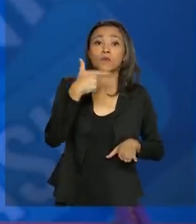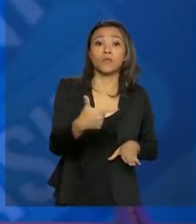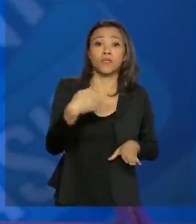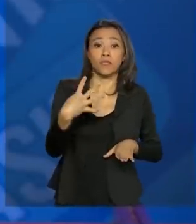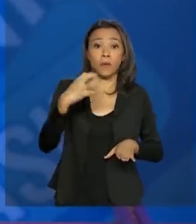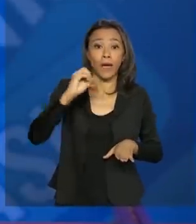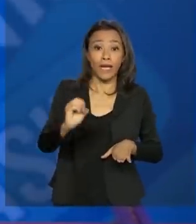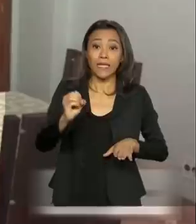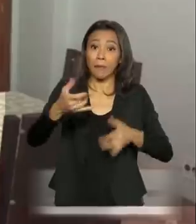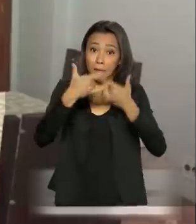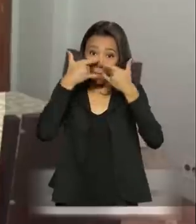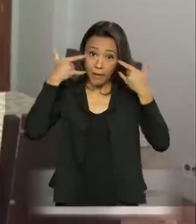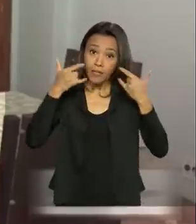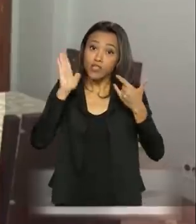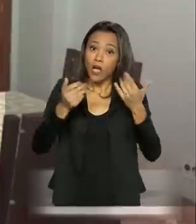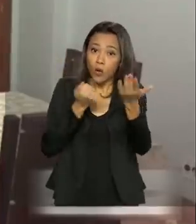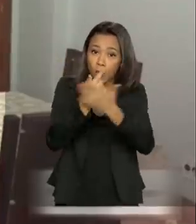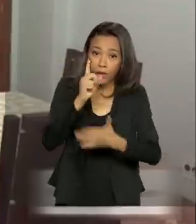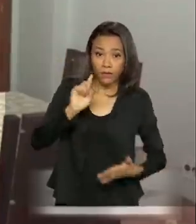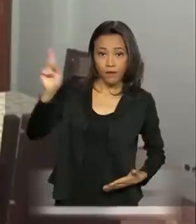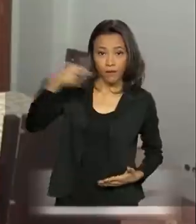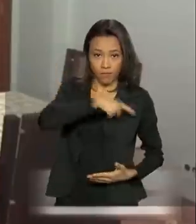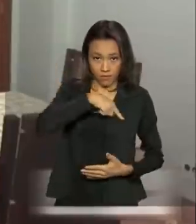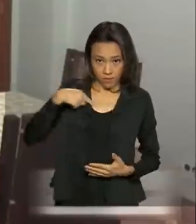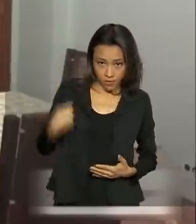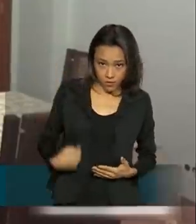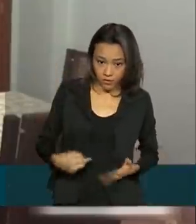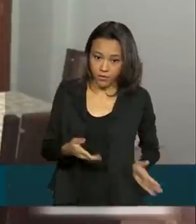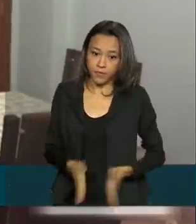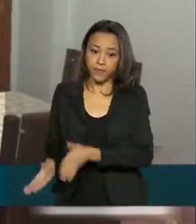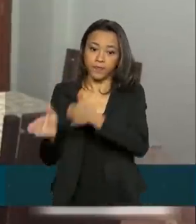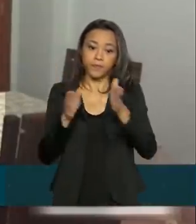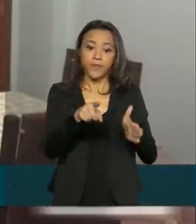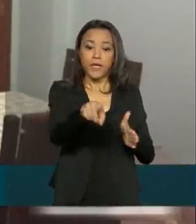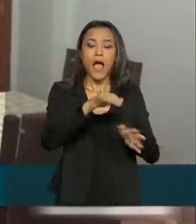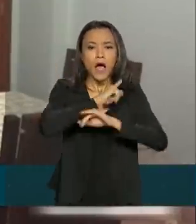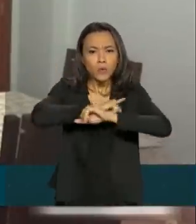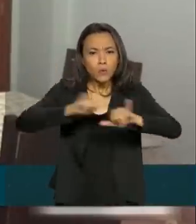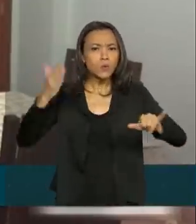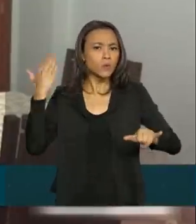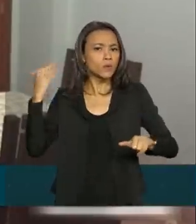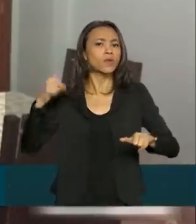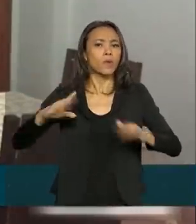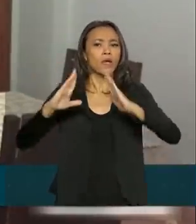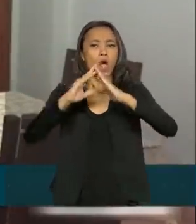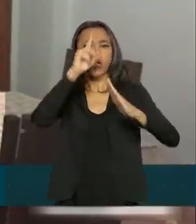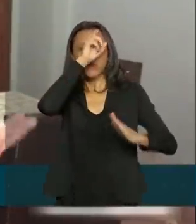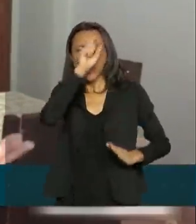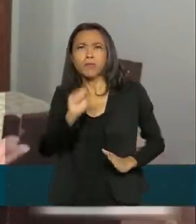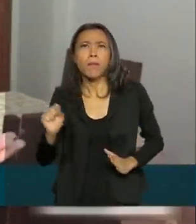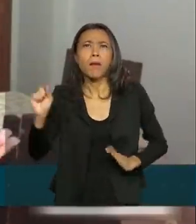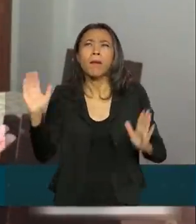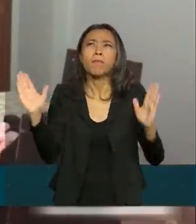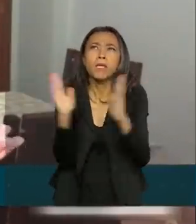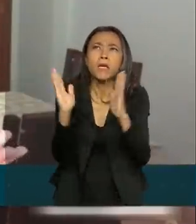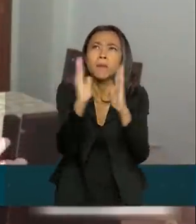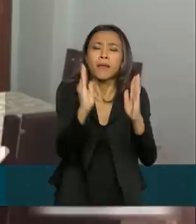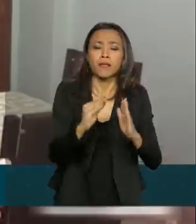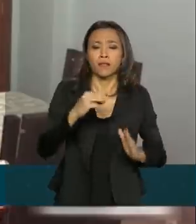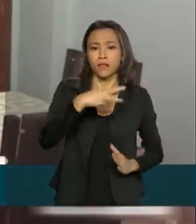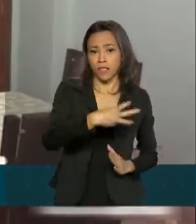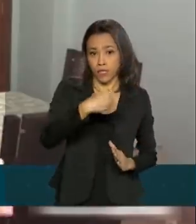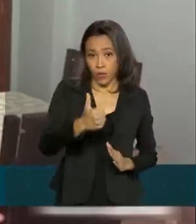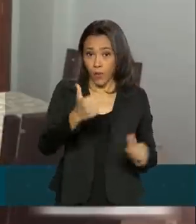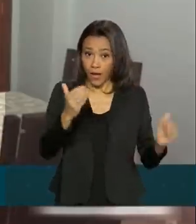máscaras já compradas o ministério da saúde também anunciou que os hospitais de pequeno porte que possui de 31